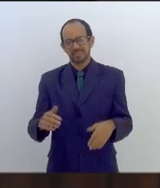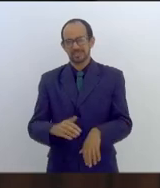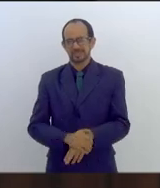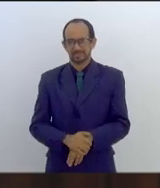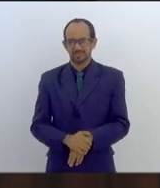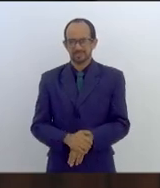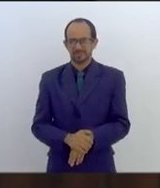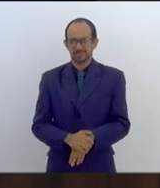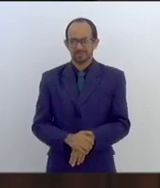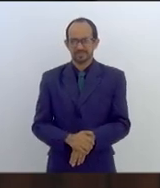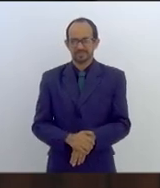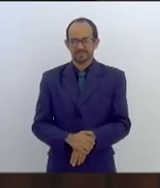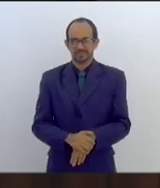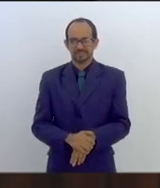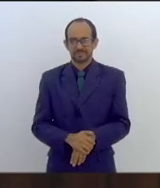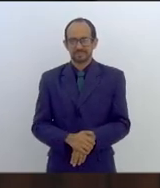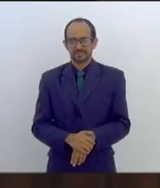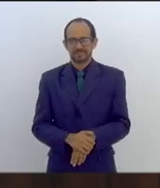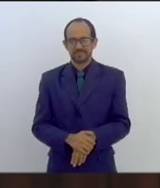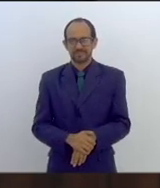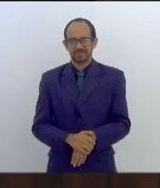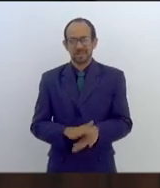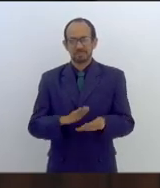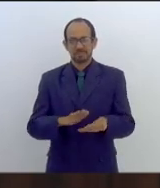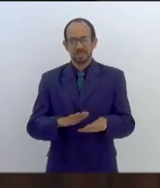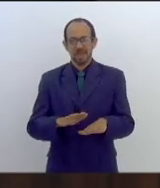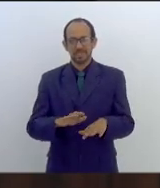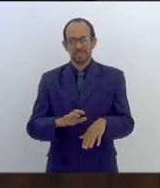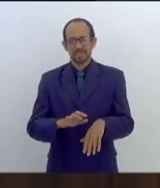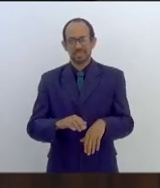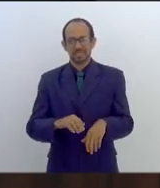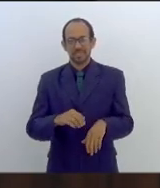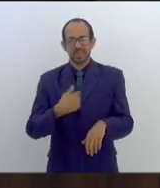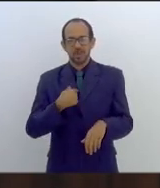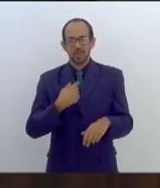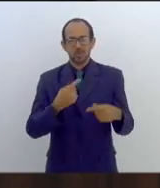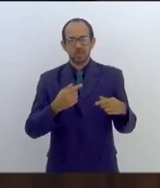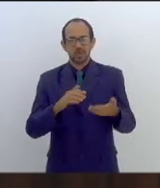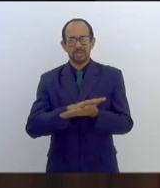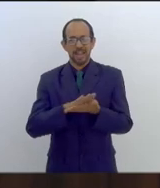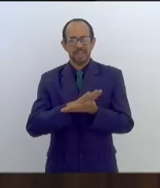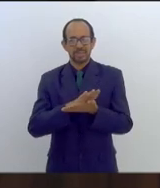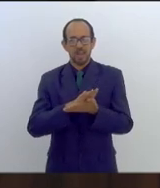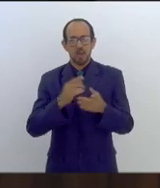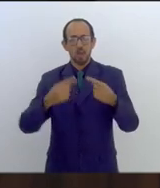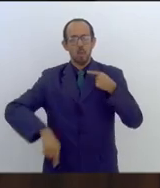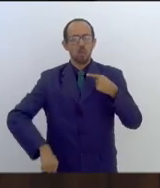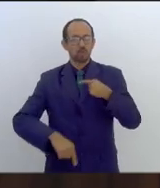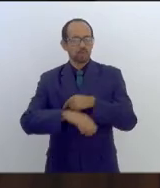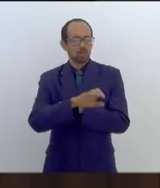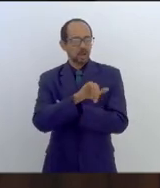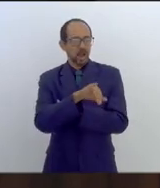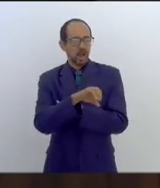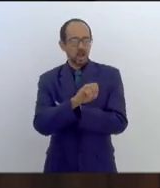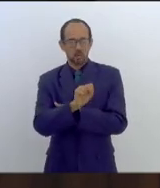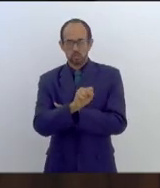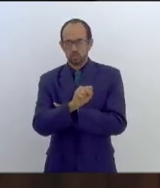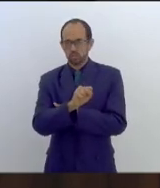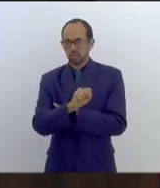Então, justamente, mas não tenho nada contra o Carlos. Não vai faltar oportunidade, né, vó?